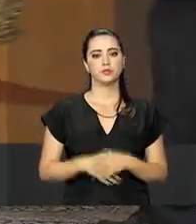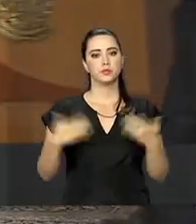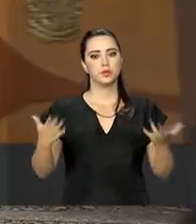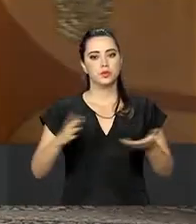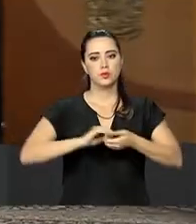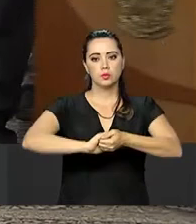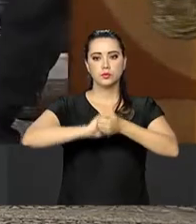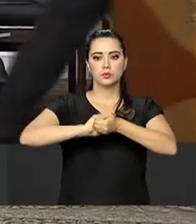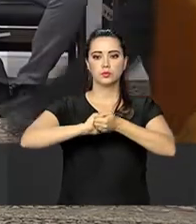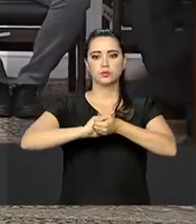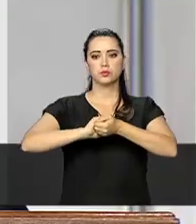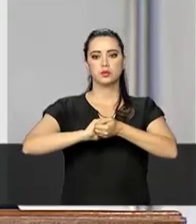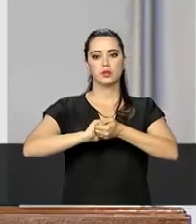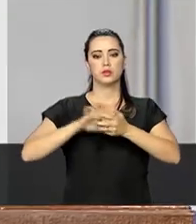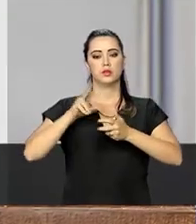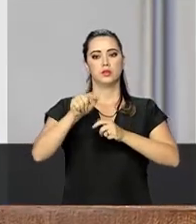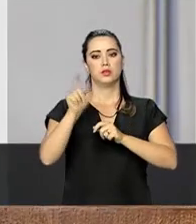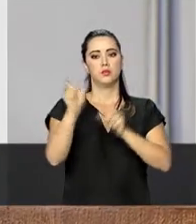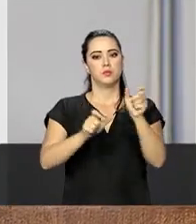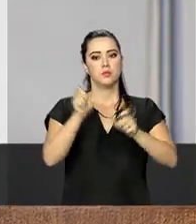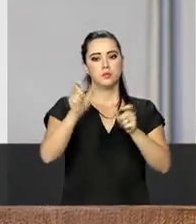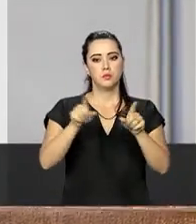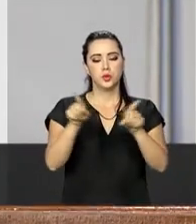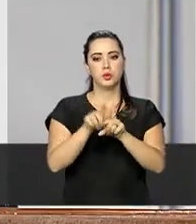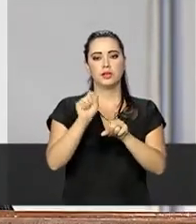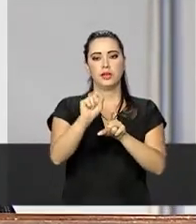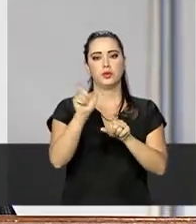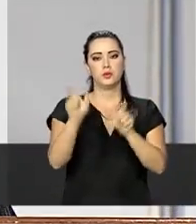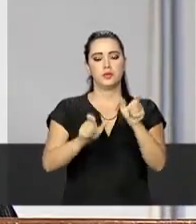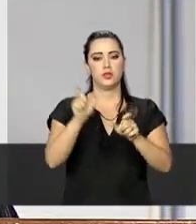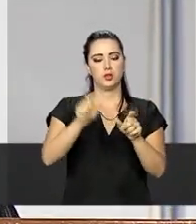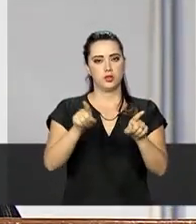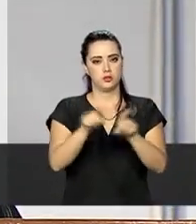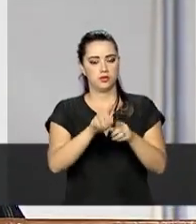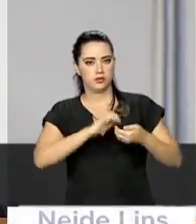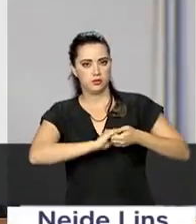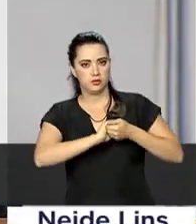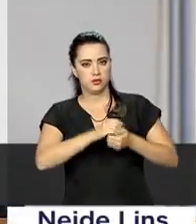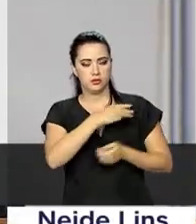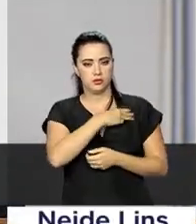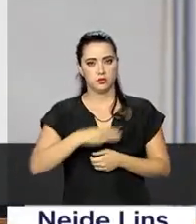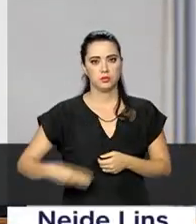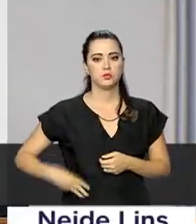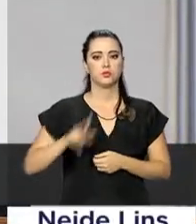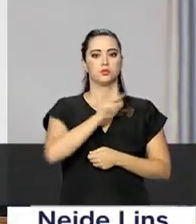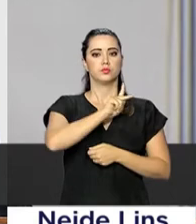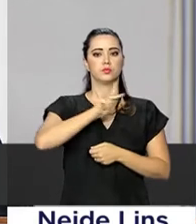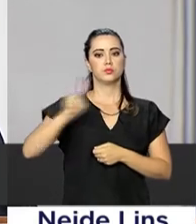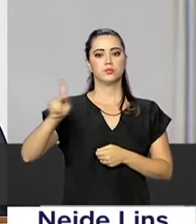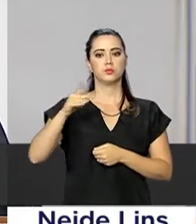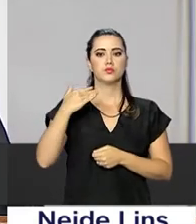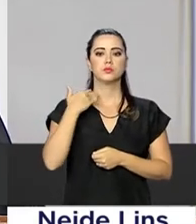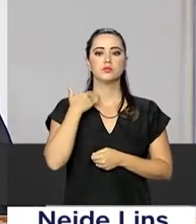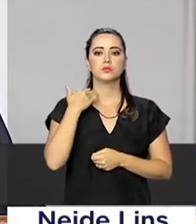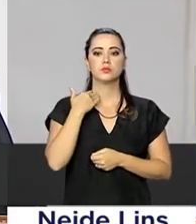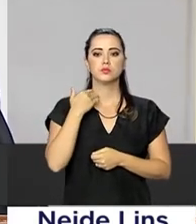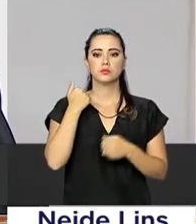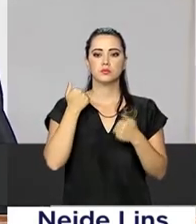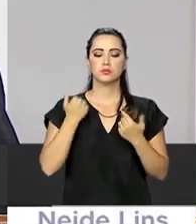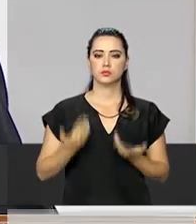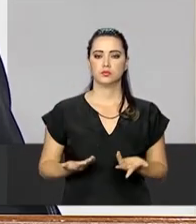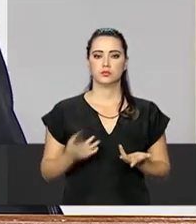cumprimentar a todos os amigos ministros e presidentes de bancos à